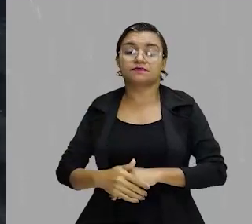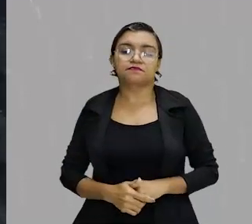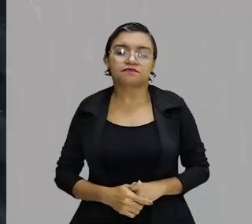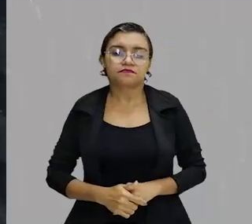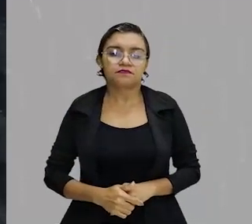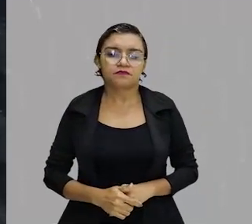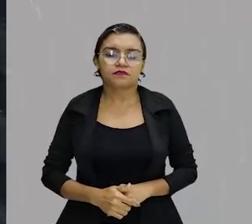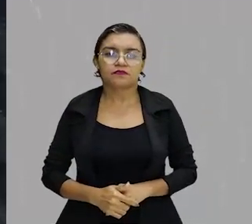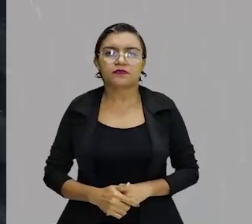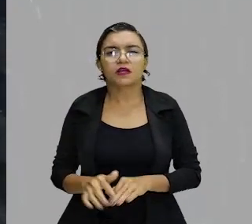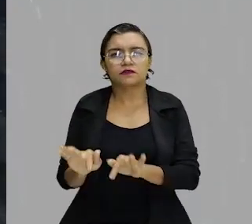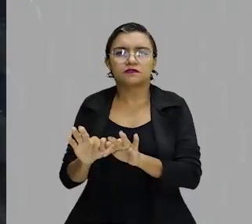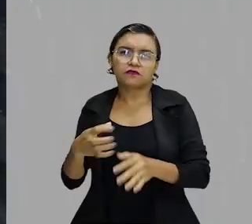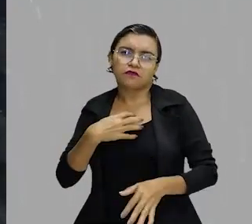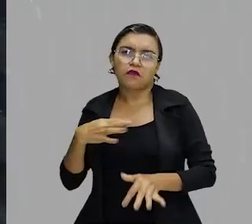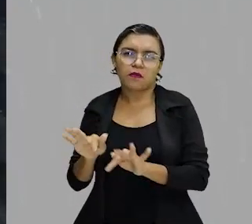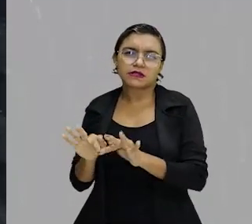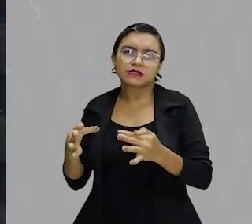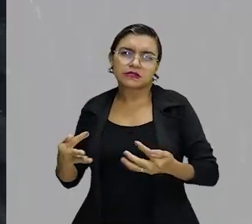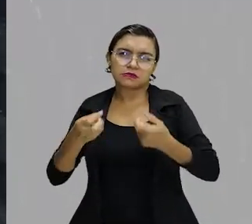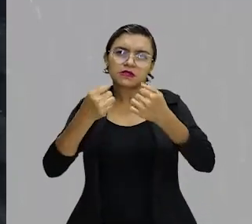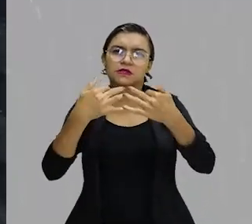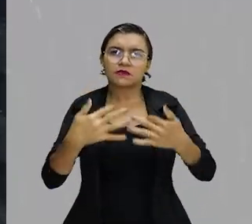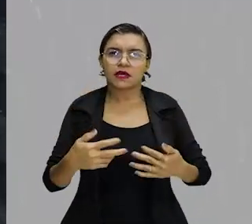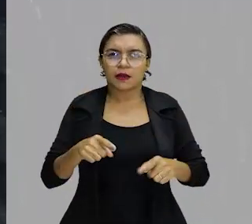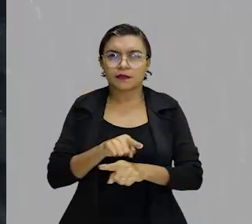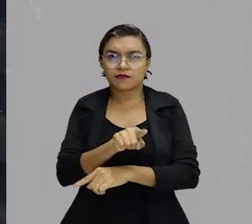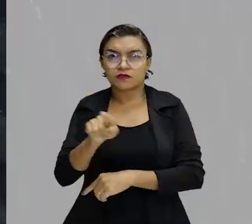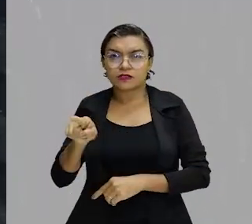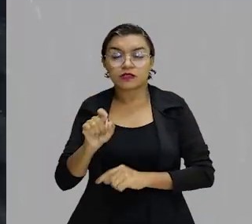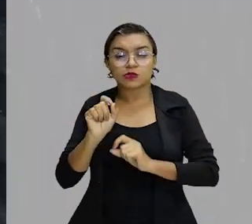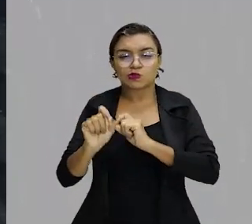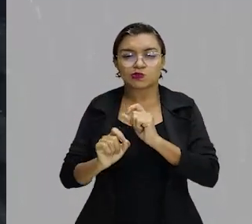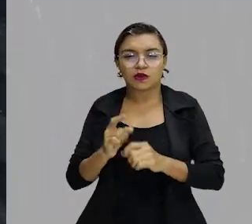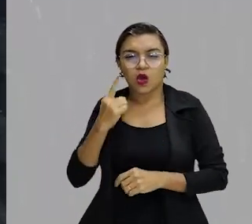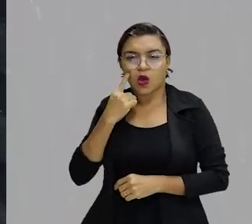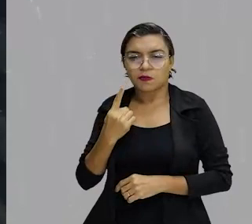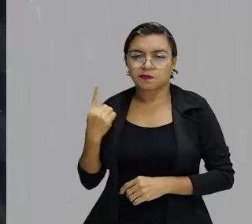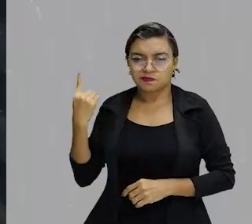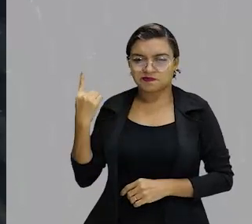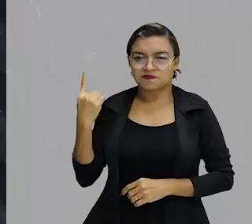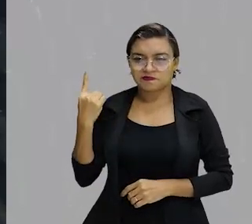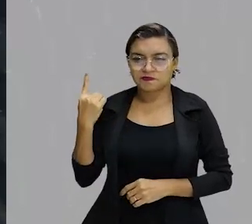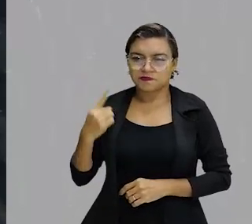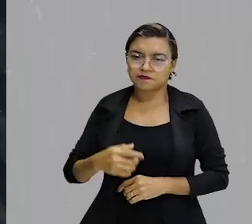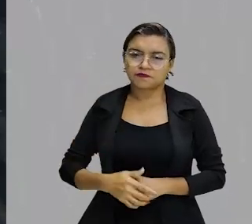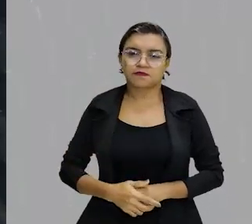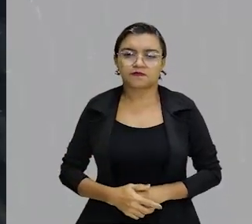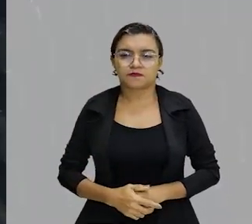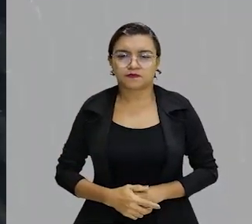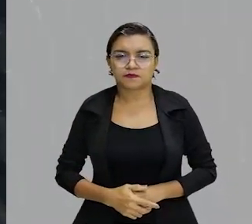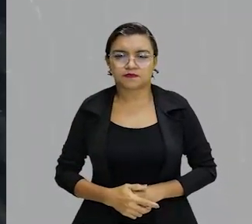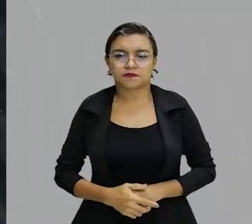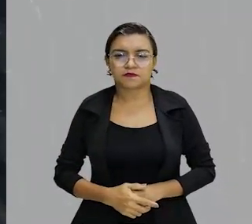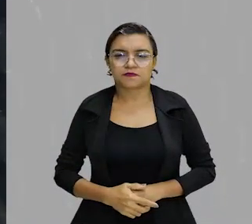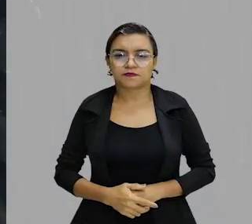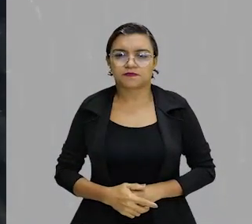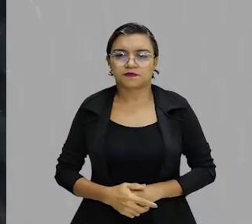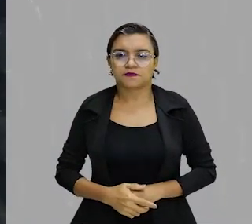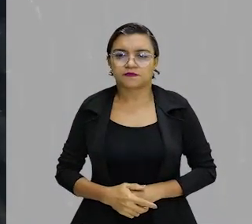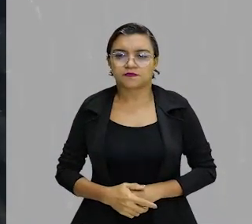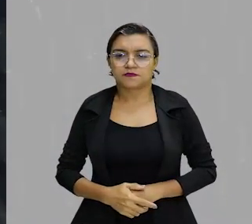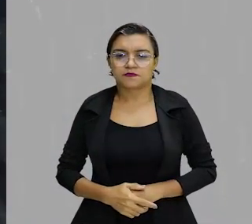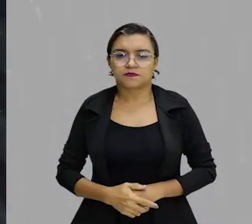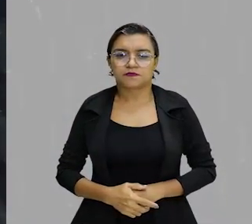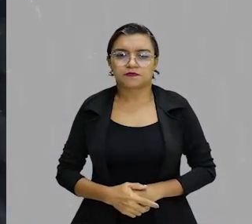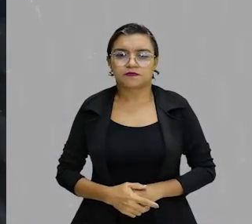De maneira bem simples, para dar uma definição para vocês, a drama is a composition in verse or